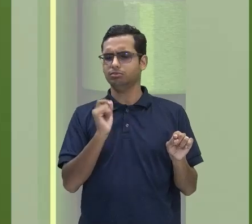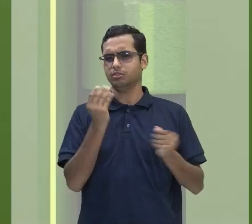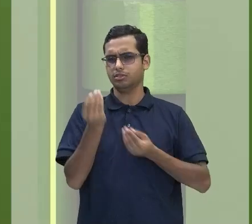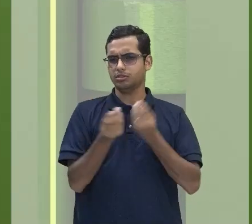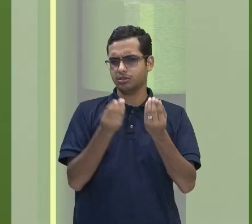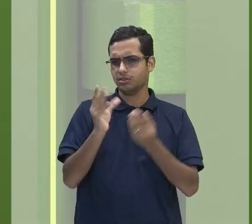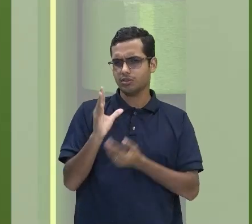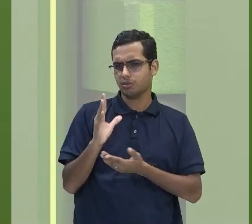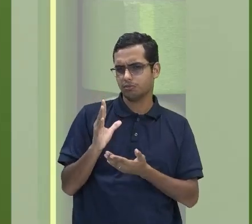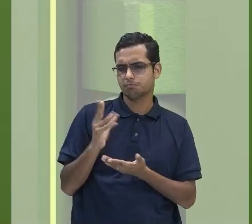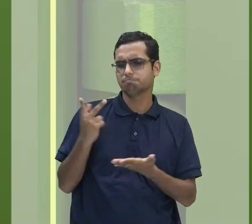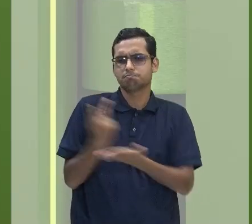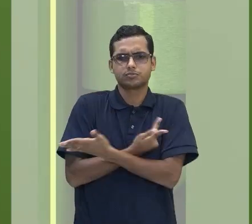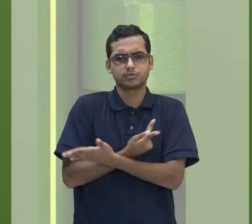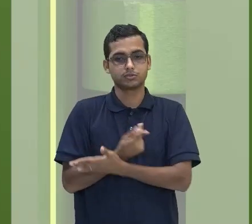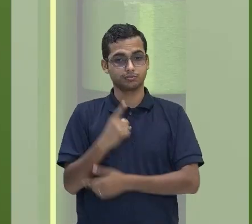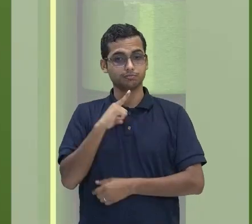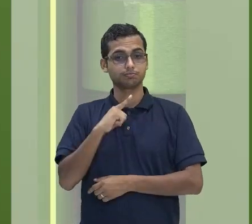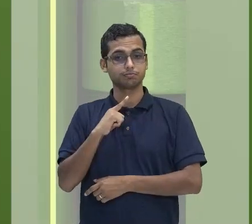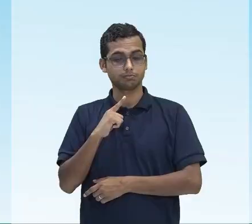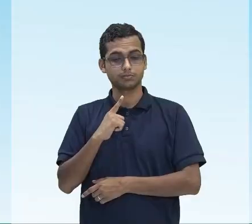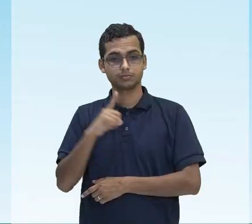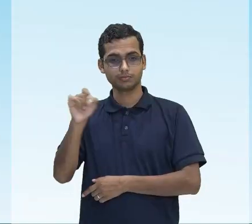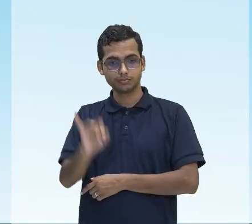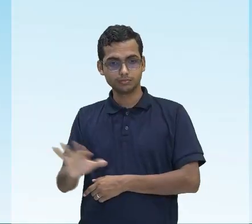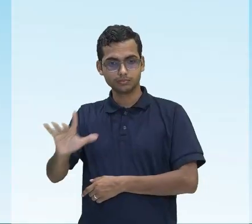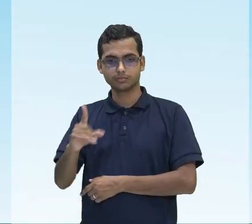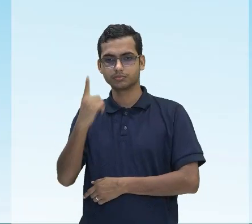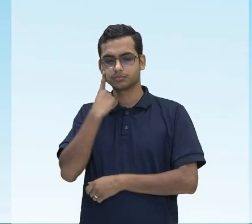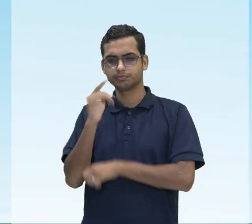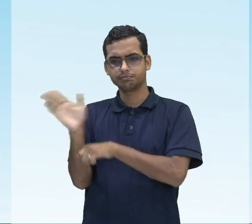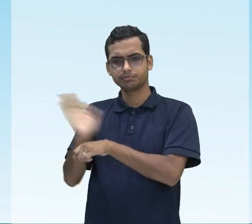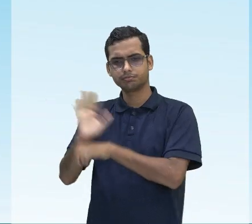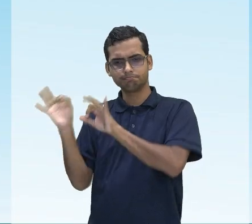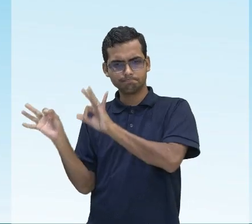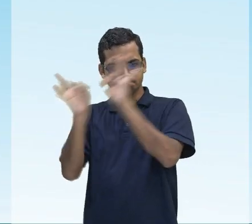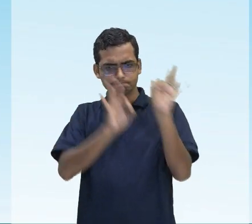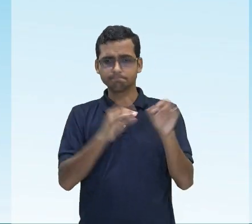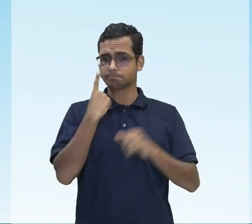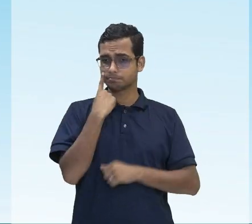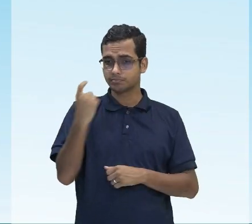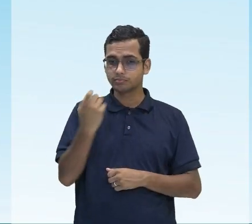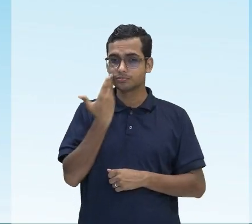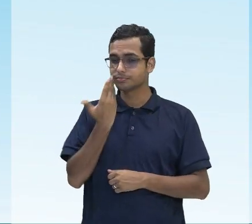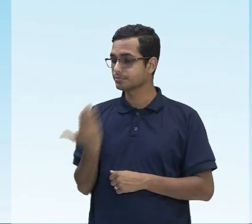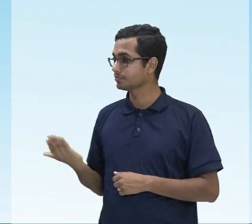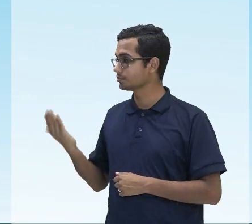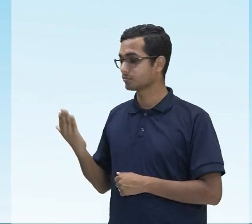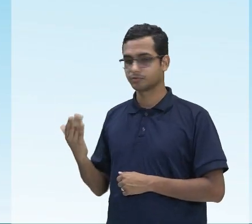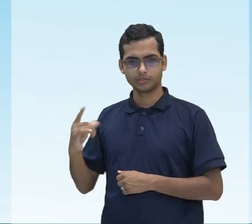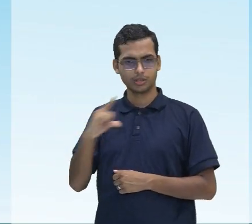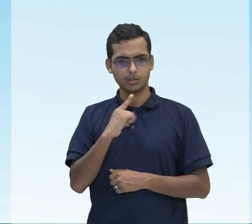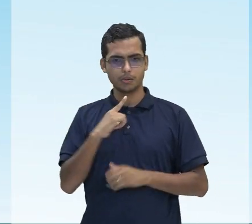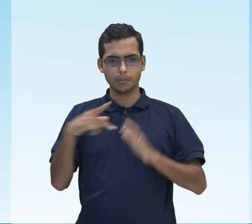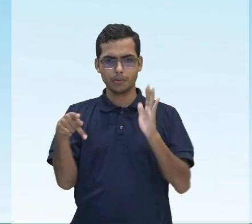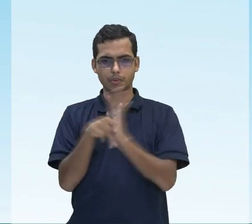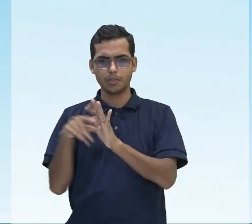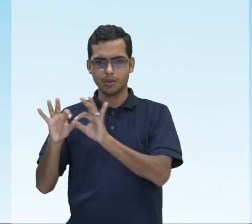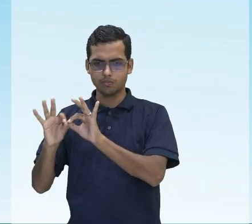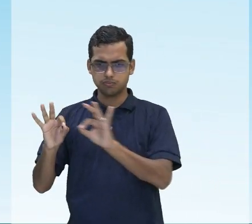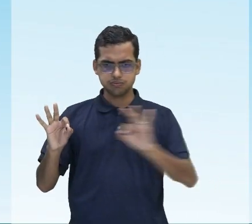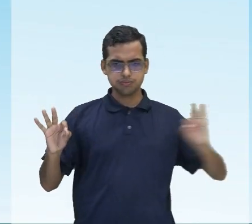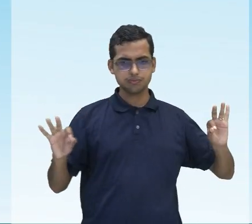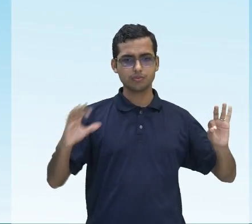uma animação para mostrar para você, muito interessante, olha só. Você vai ver os raios incidindo paralelo ao